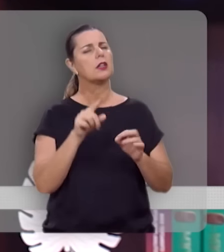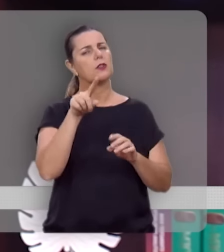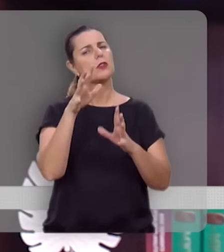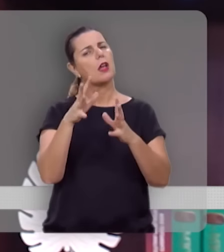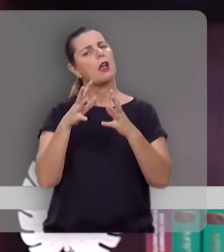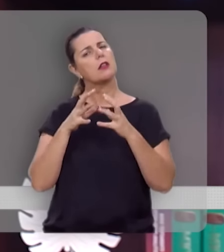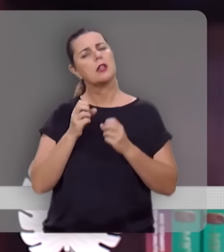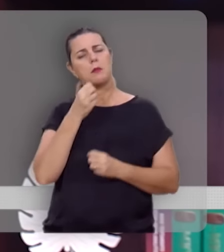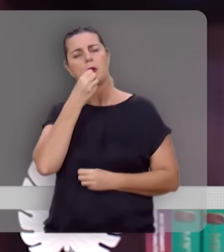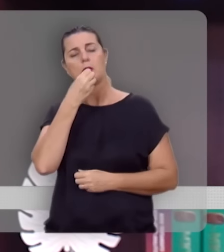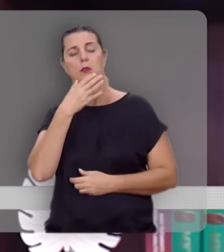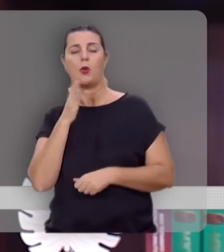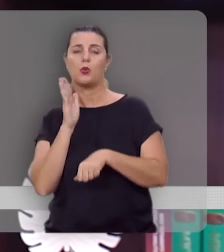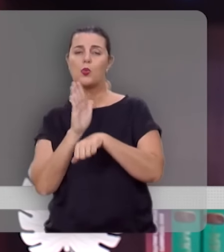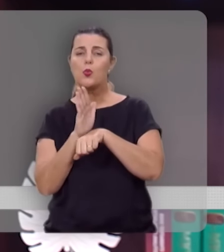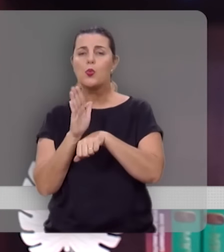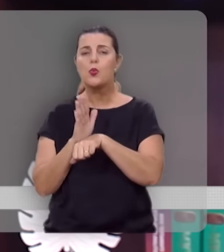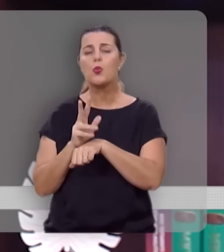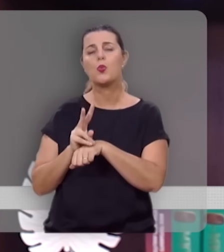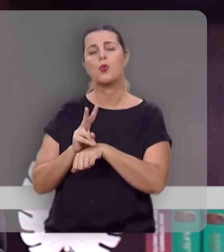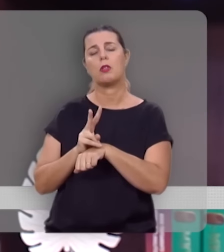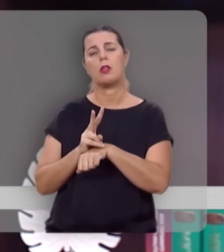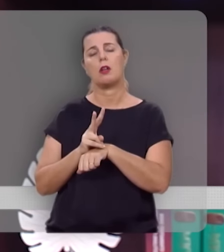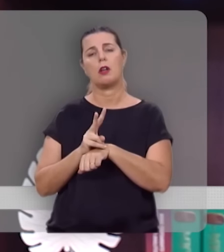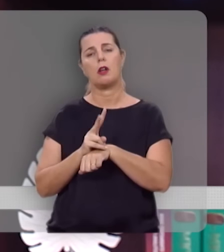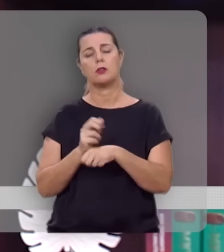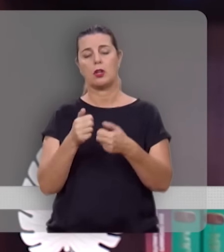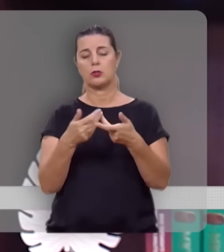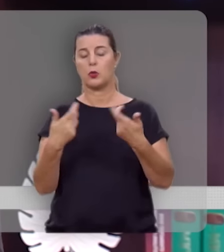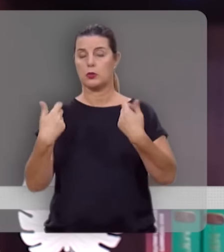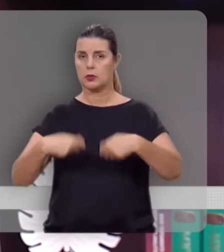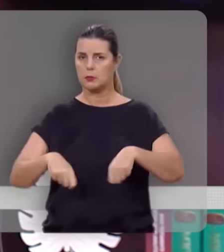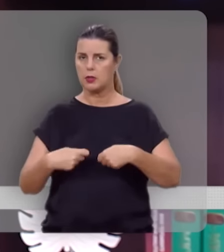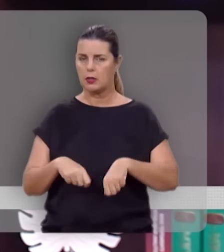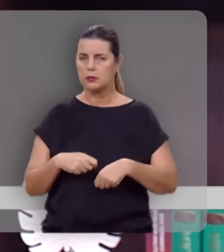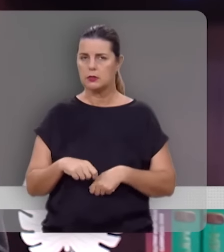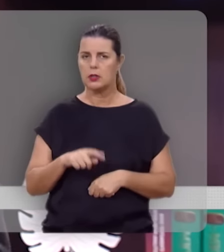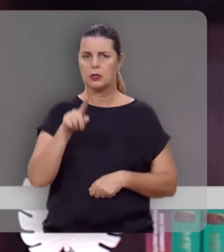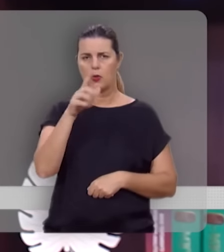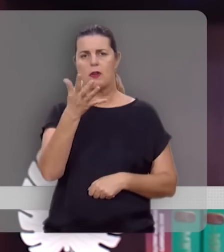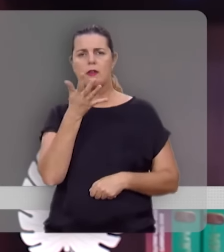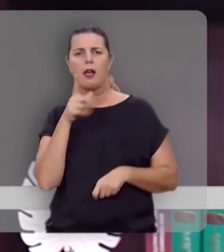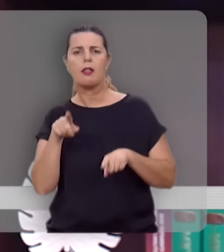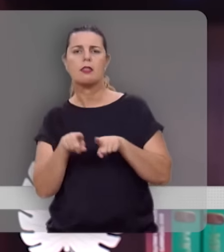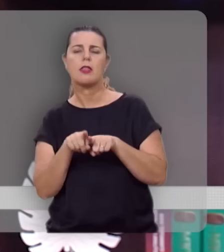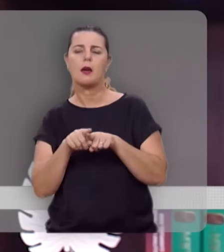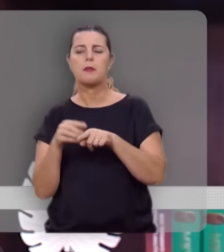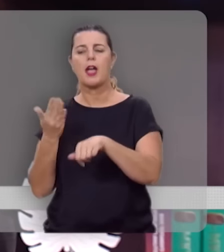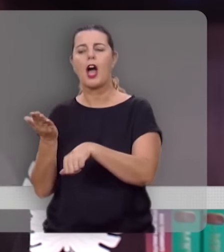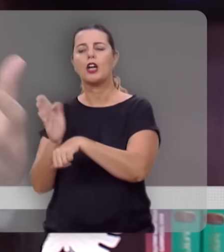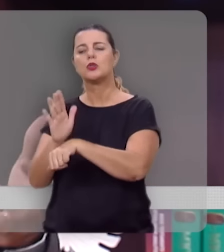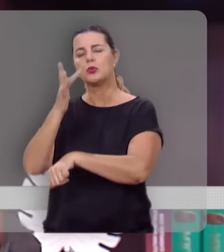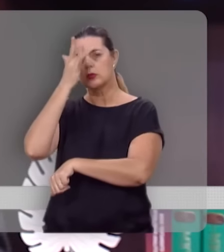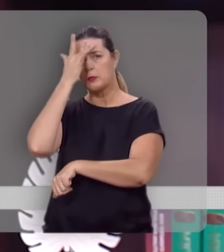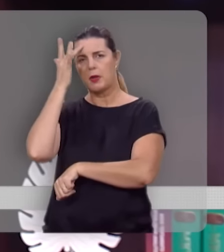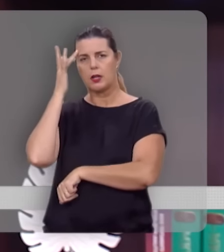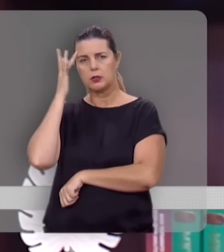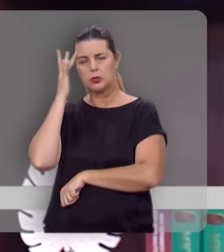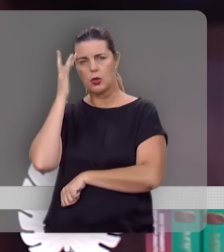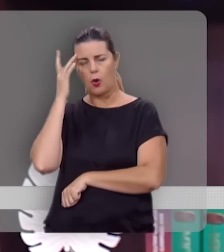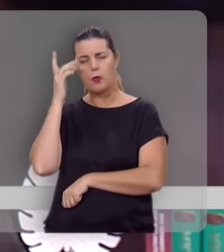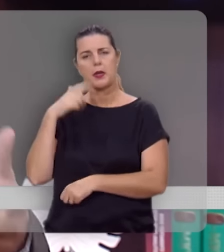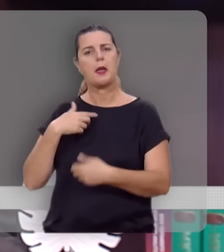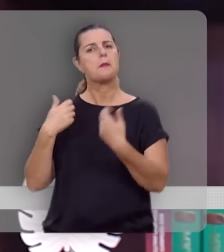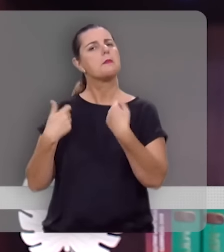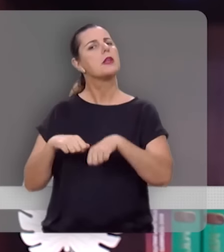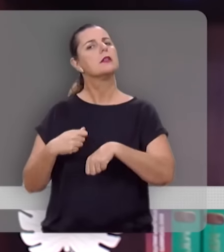ali recebido, auxiliado em todas as suas necessidades. Se você quer também auxiliar